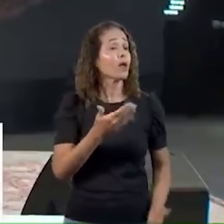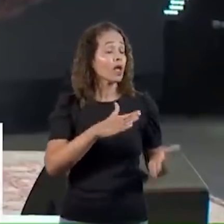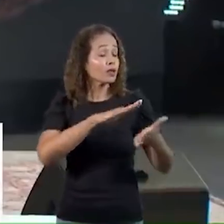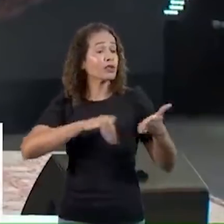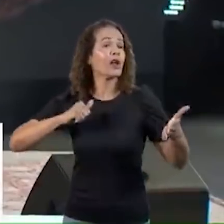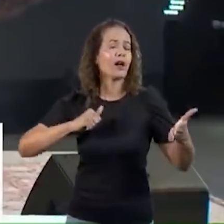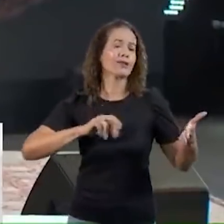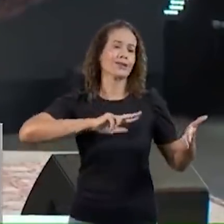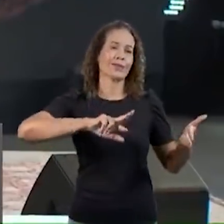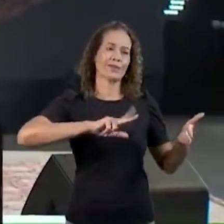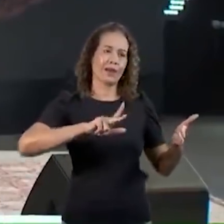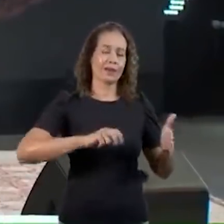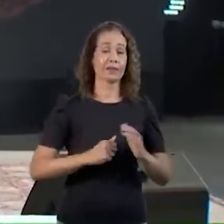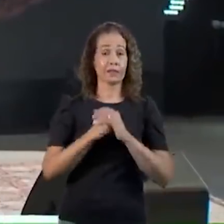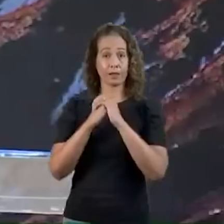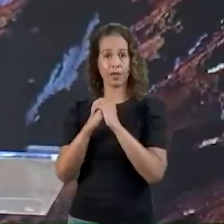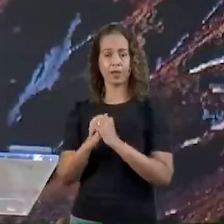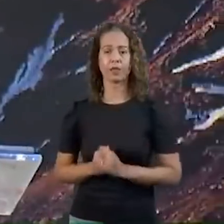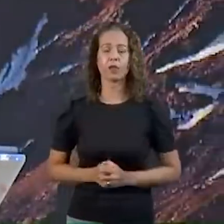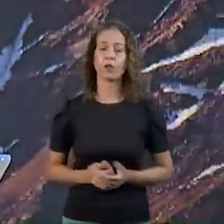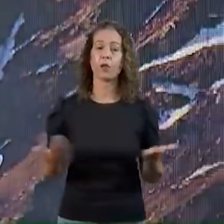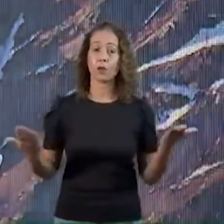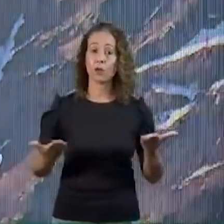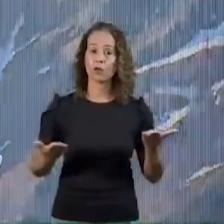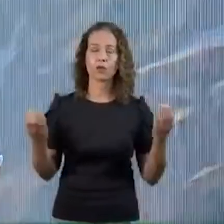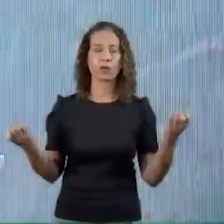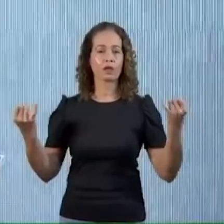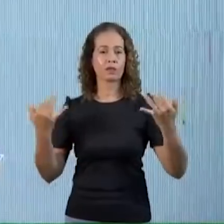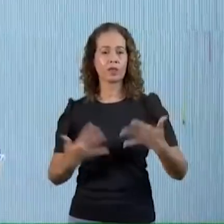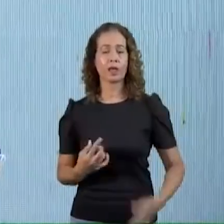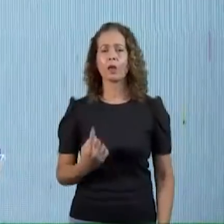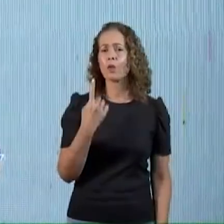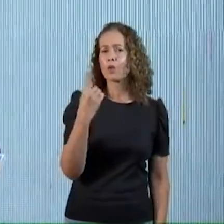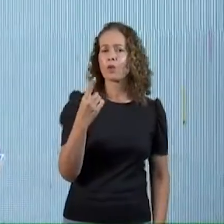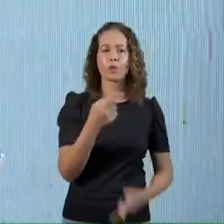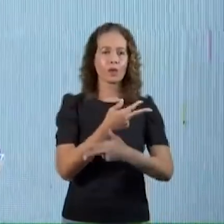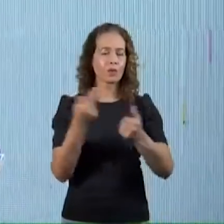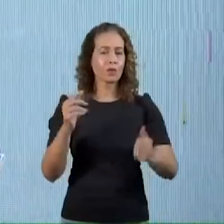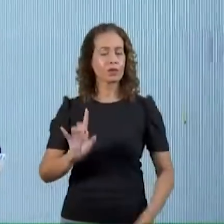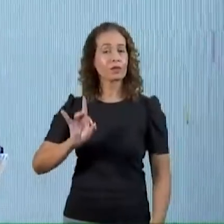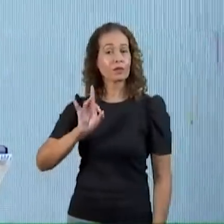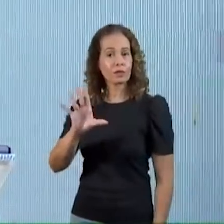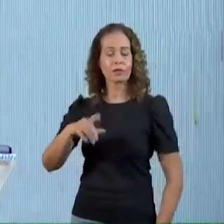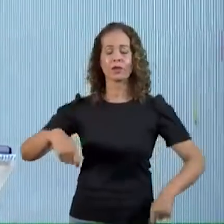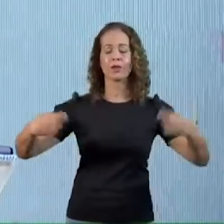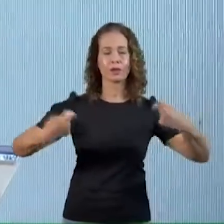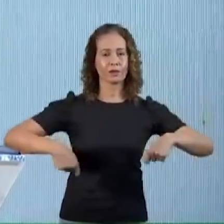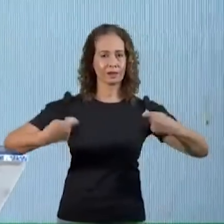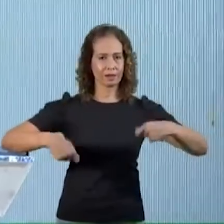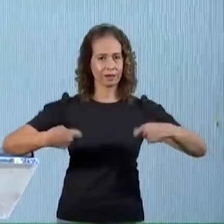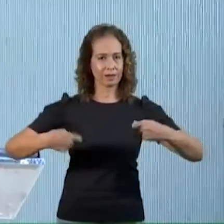tirada. Nessa manhã eu quero falar sobre uma coisa só é necessária. Uma coisa